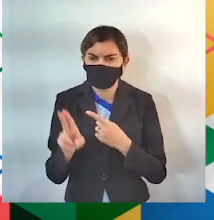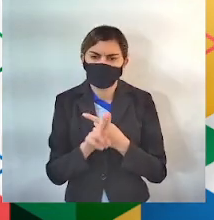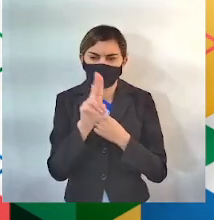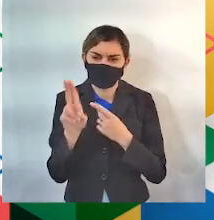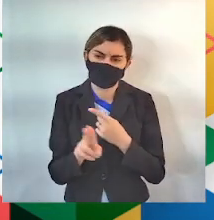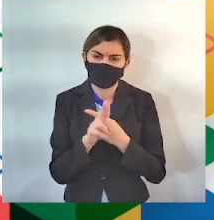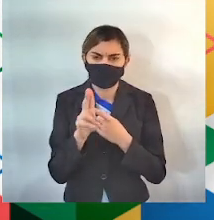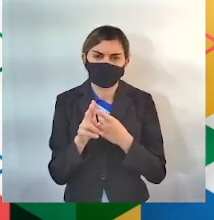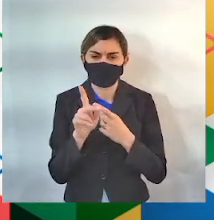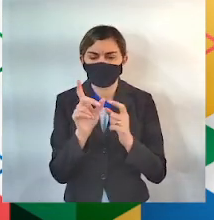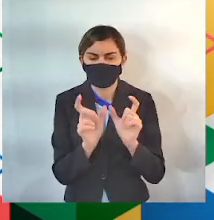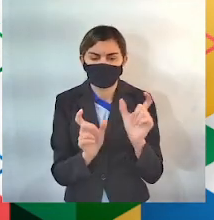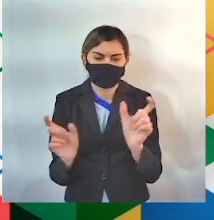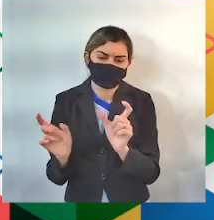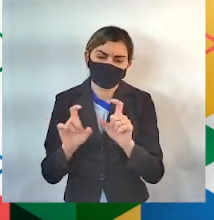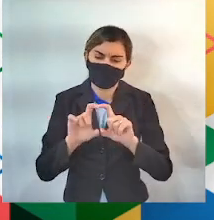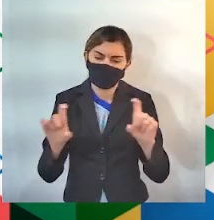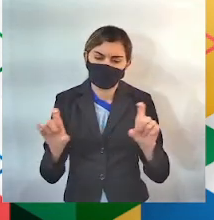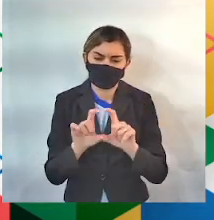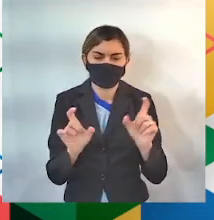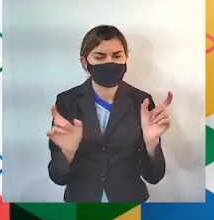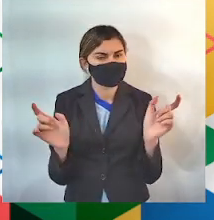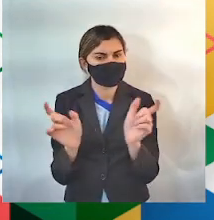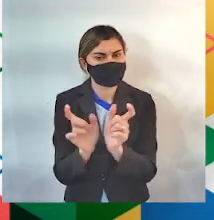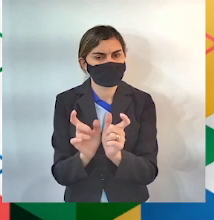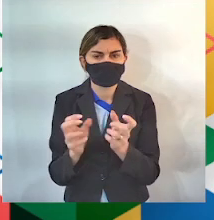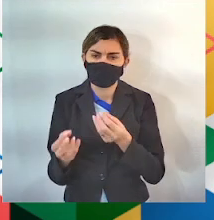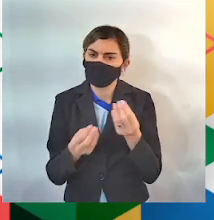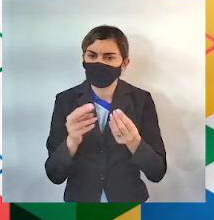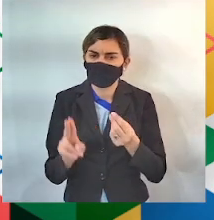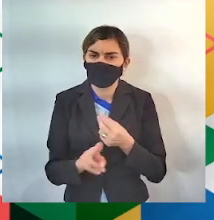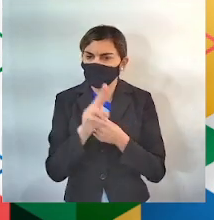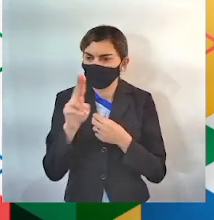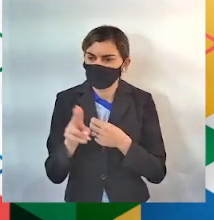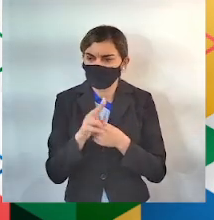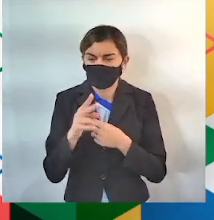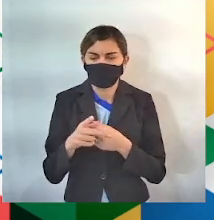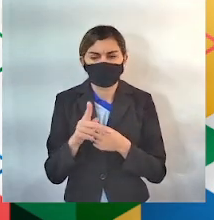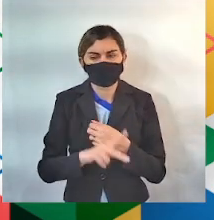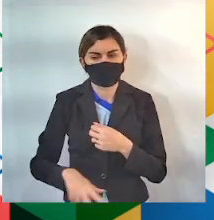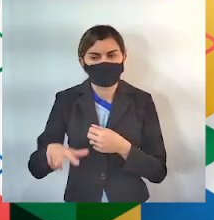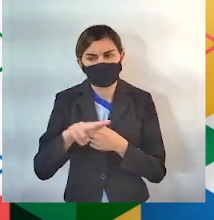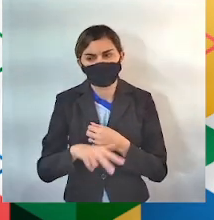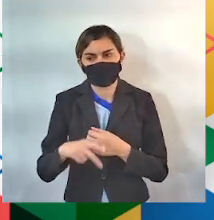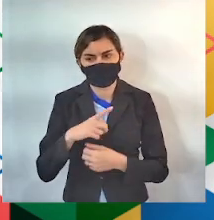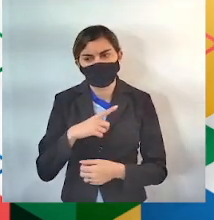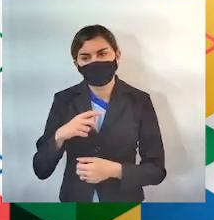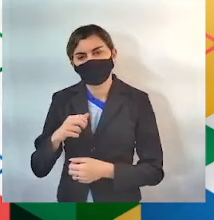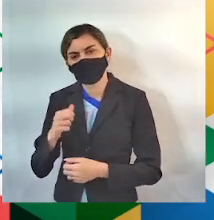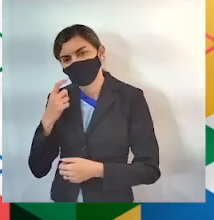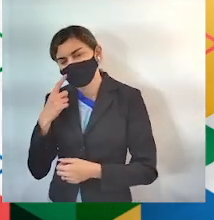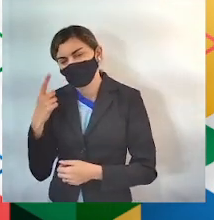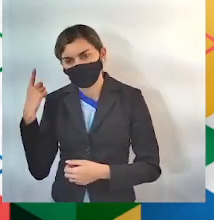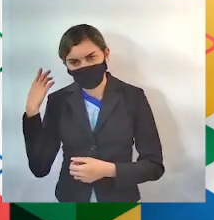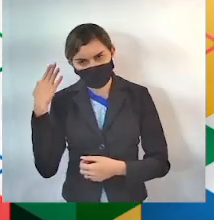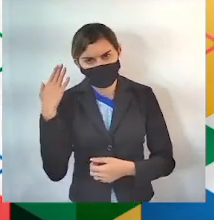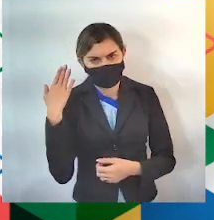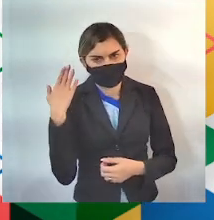sua posição na frase. Personal pronouns, temos I,